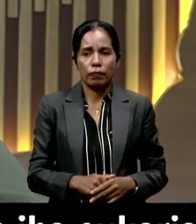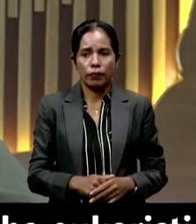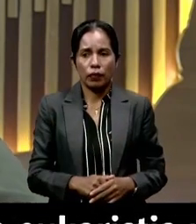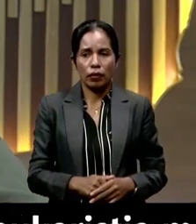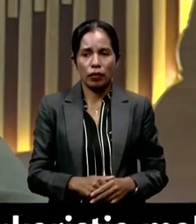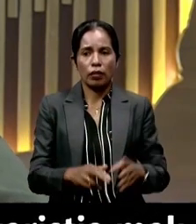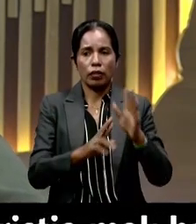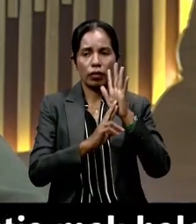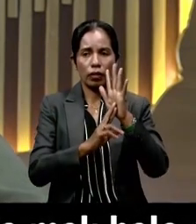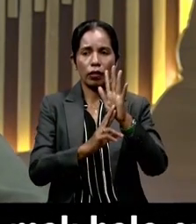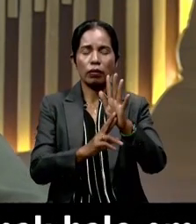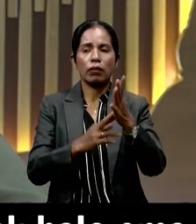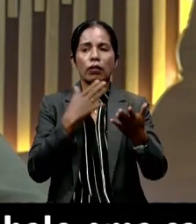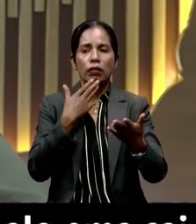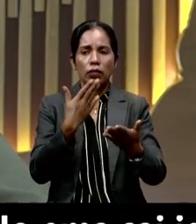relatório confidencial